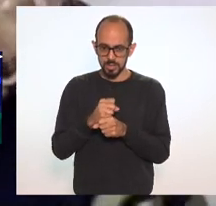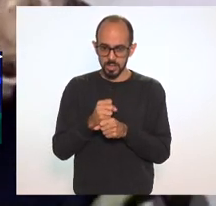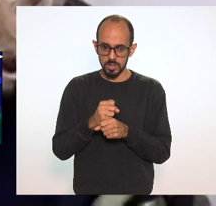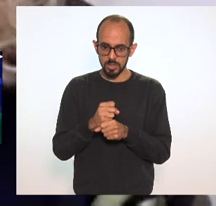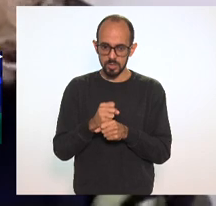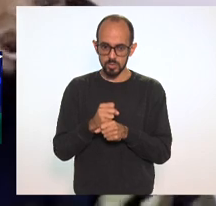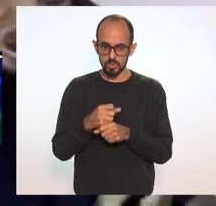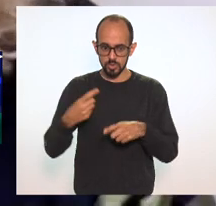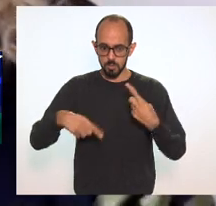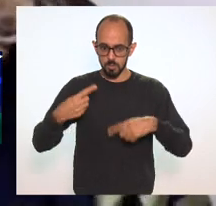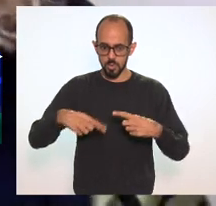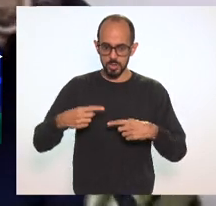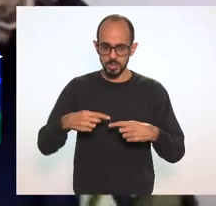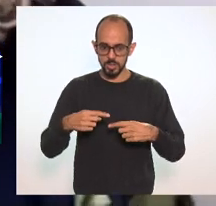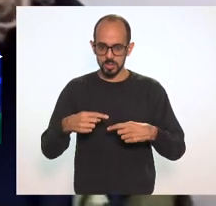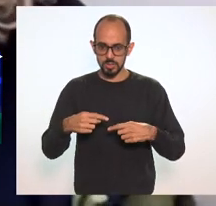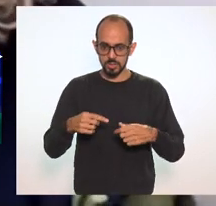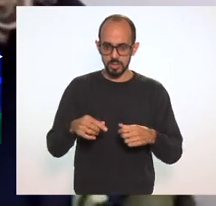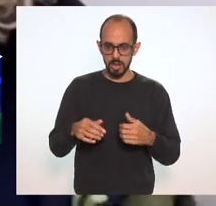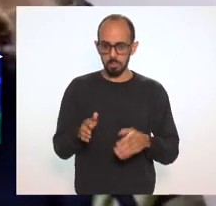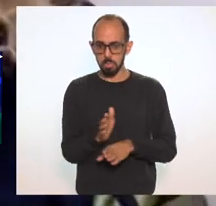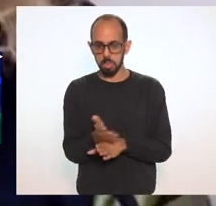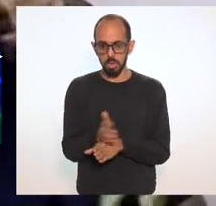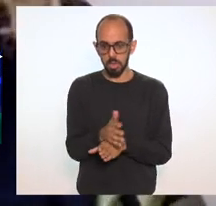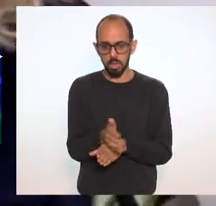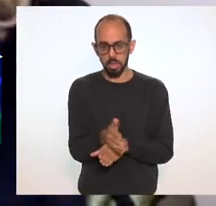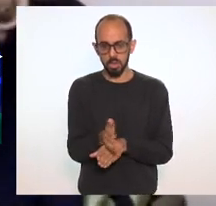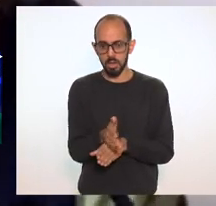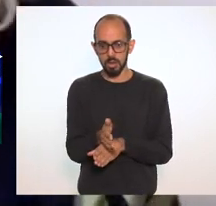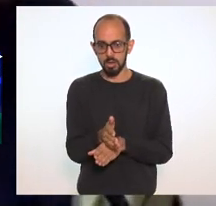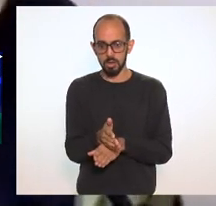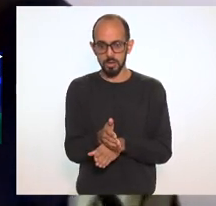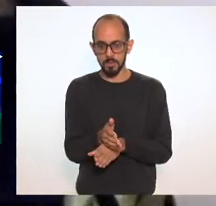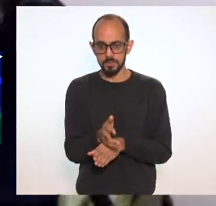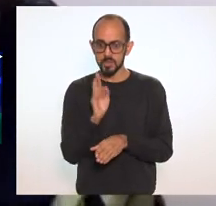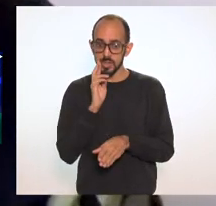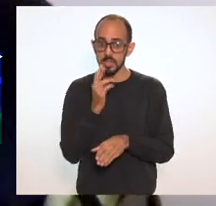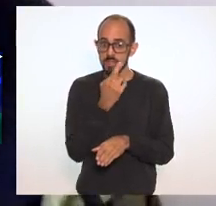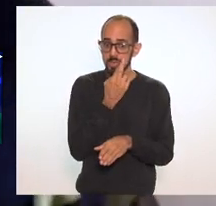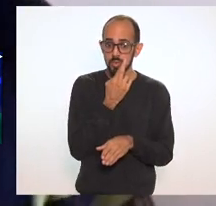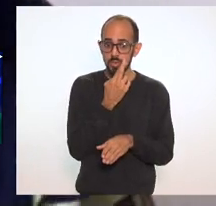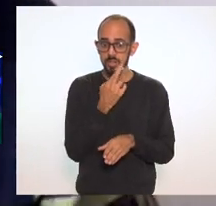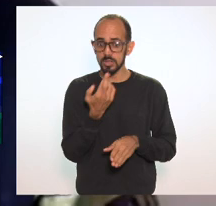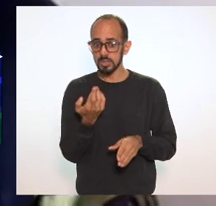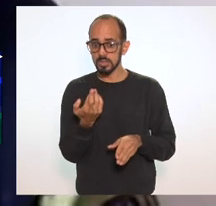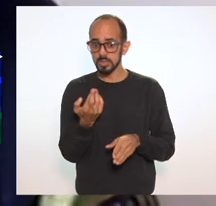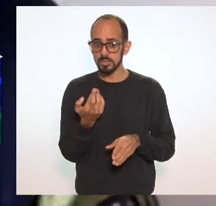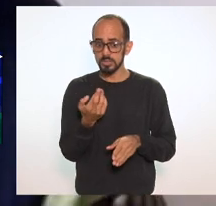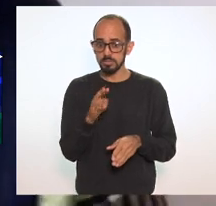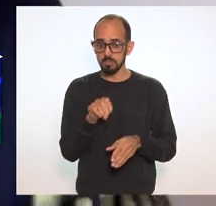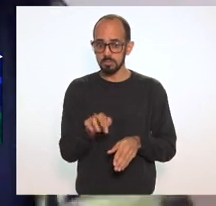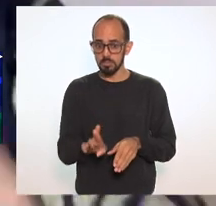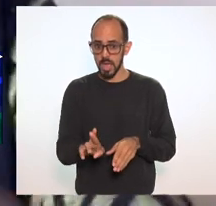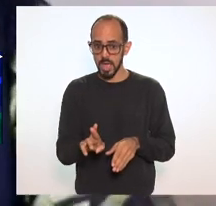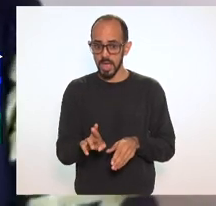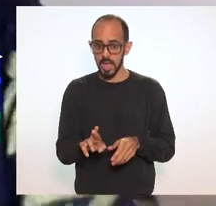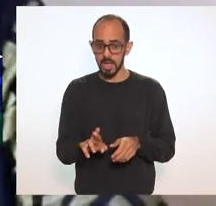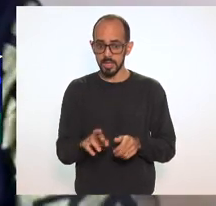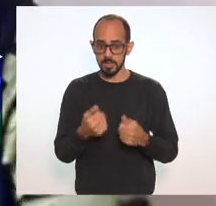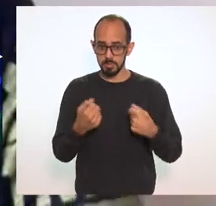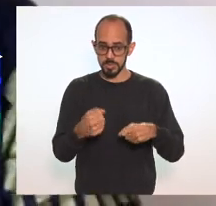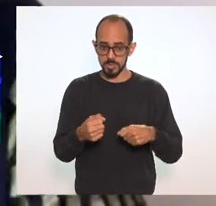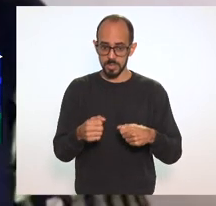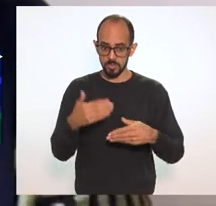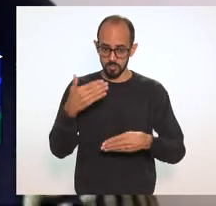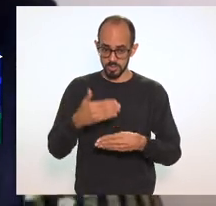se não tem controle dos bares e restaurantes claro esses lugares não deveriam Abrir nesse momento eu acho que é o